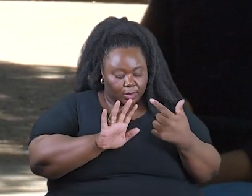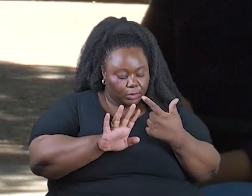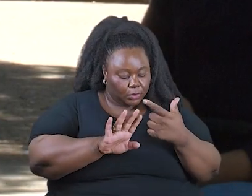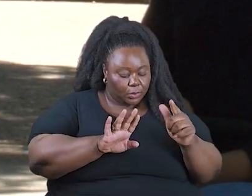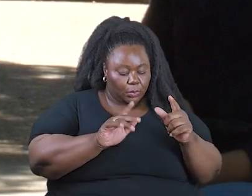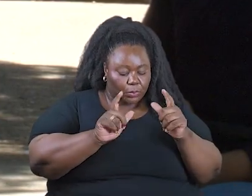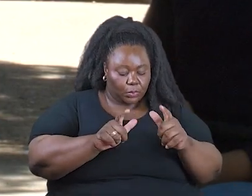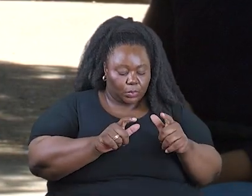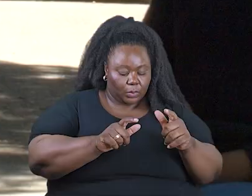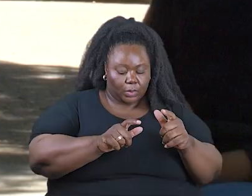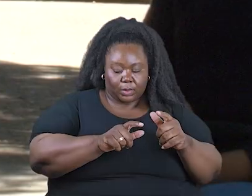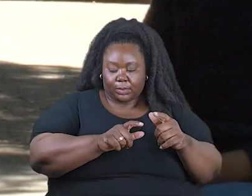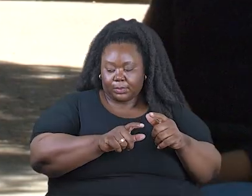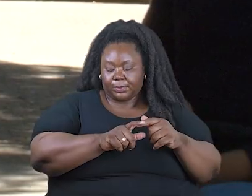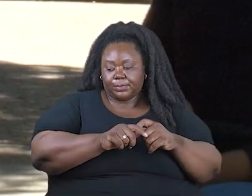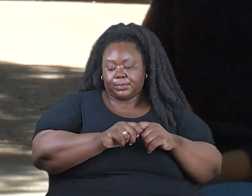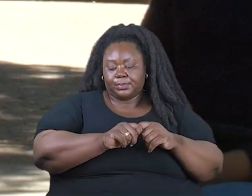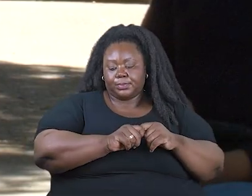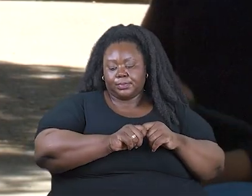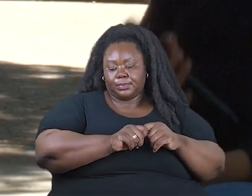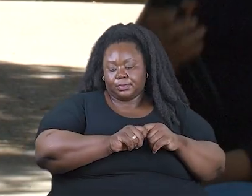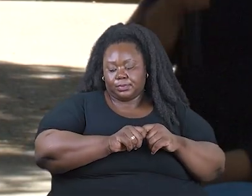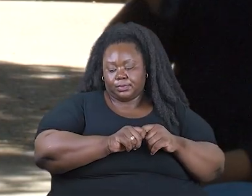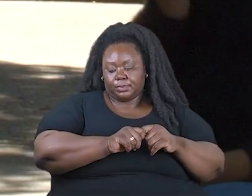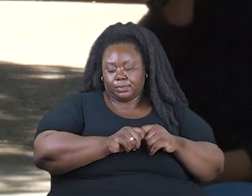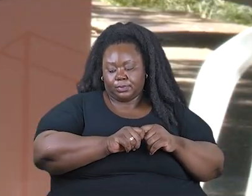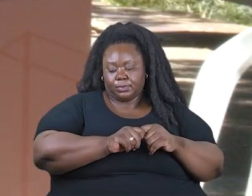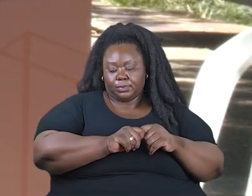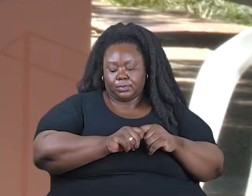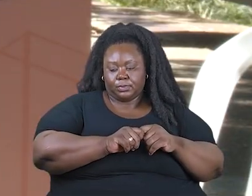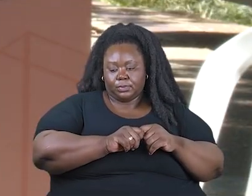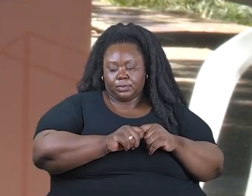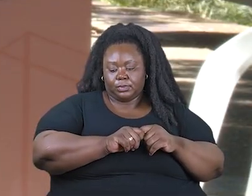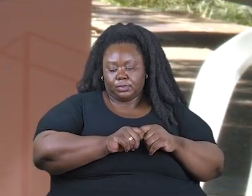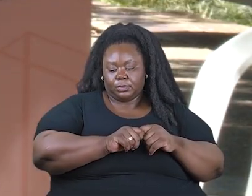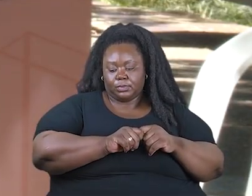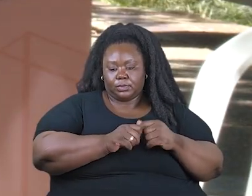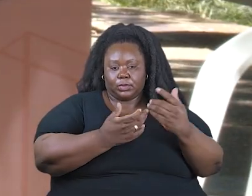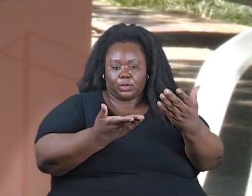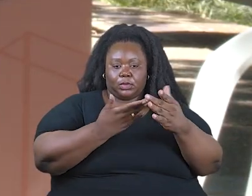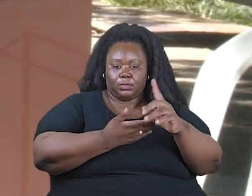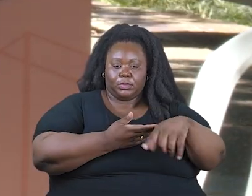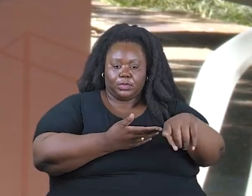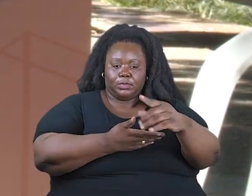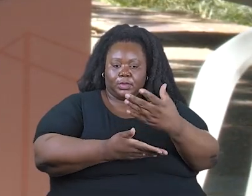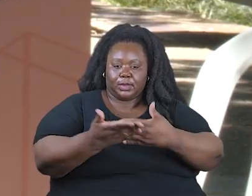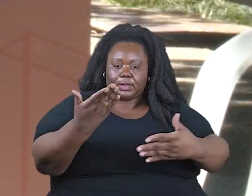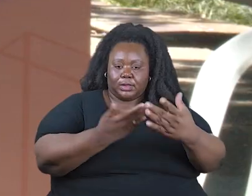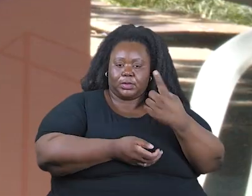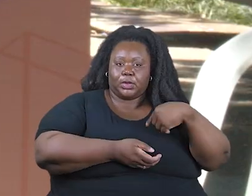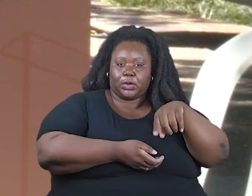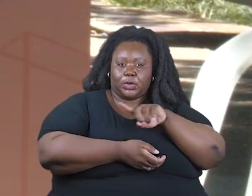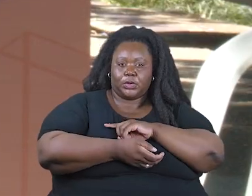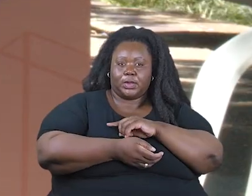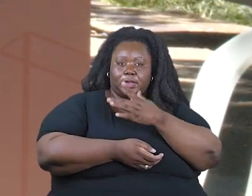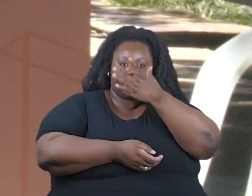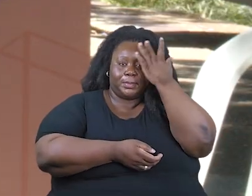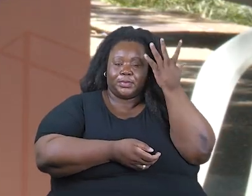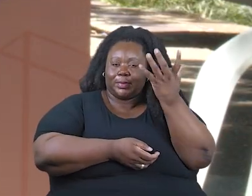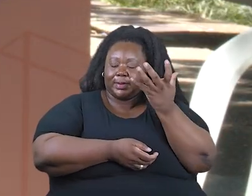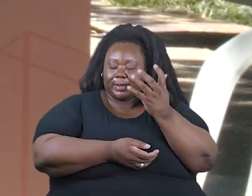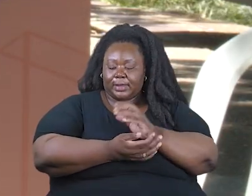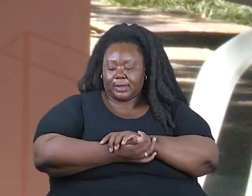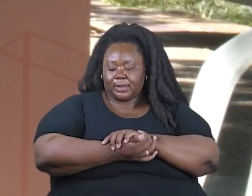nesse contexto de gravura. Né? Sim, eu convido vocês a interagir com a gente, tá? Quem